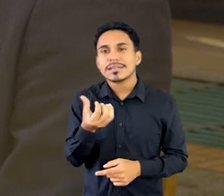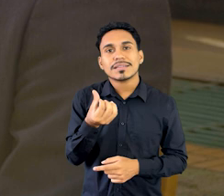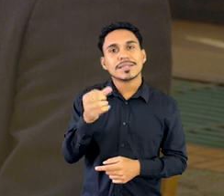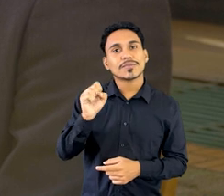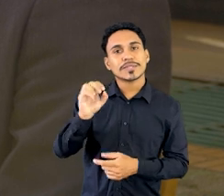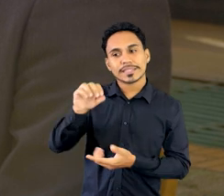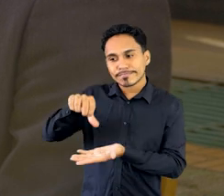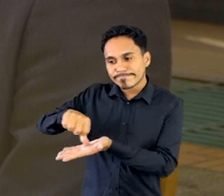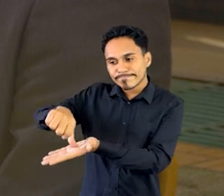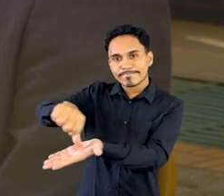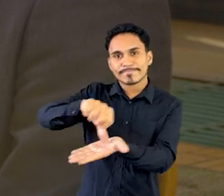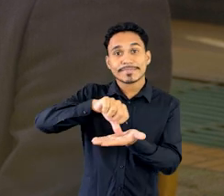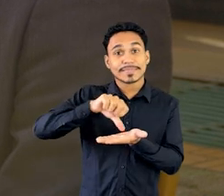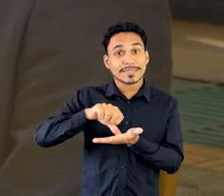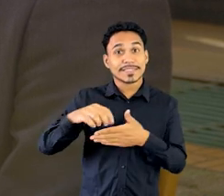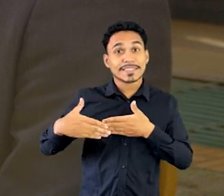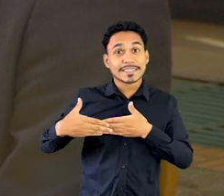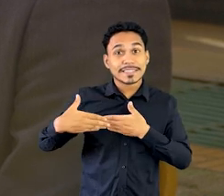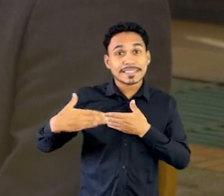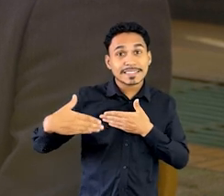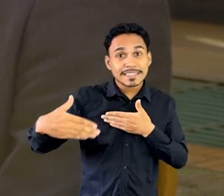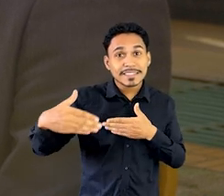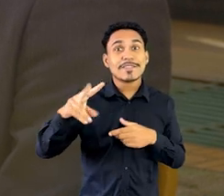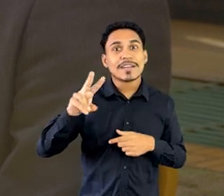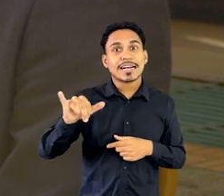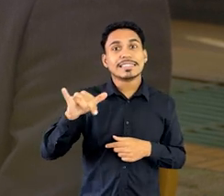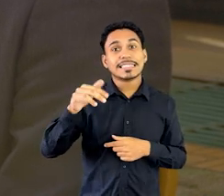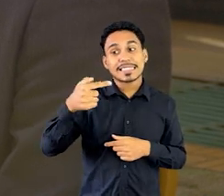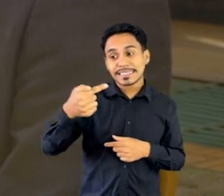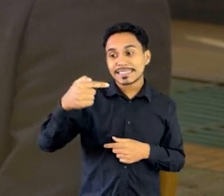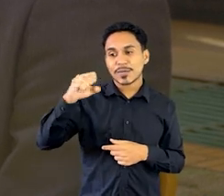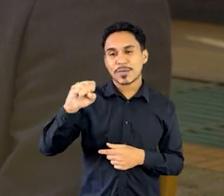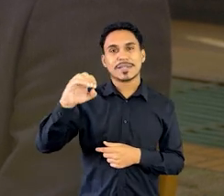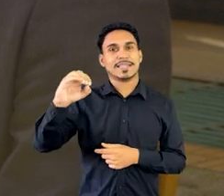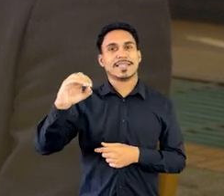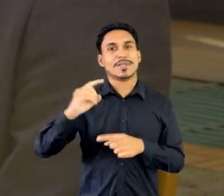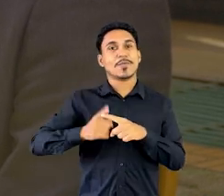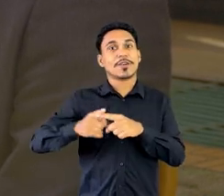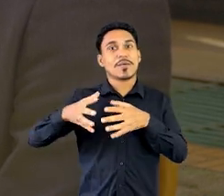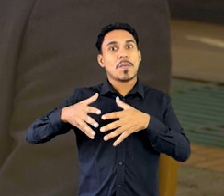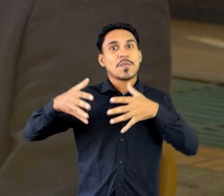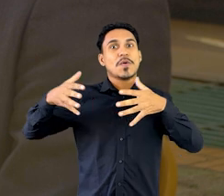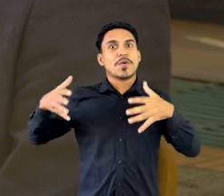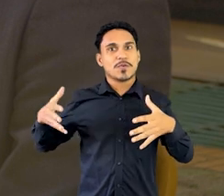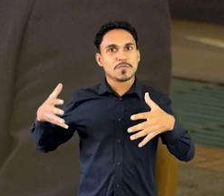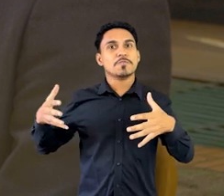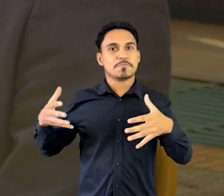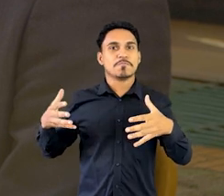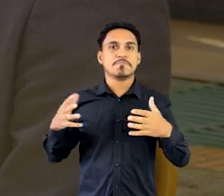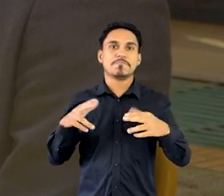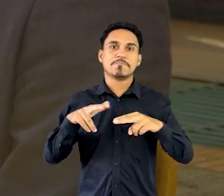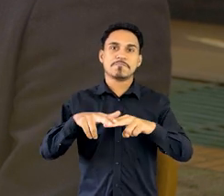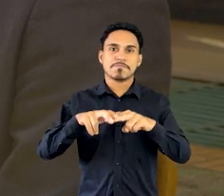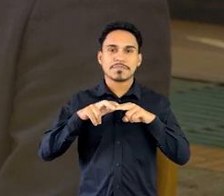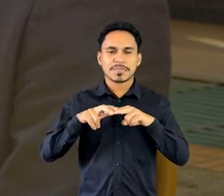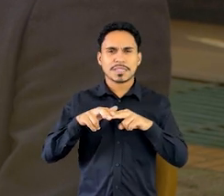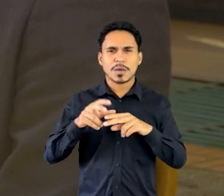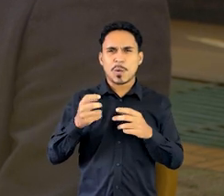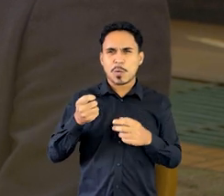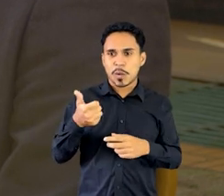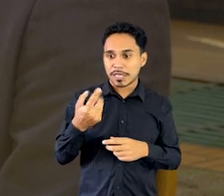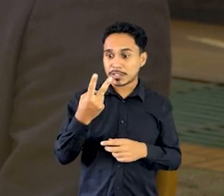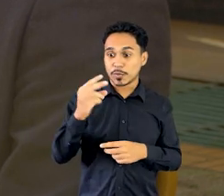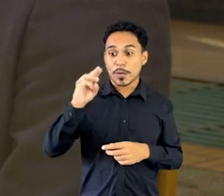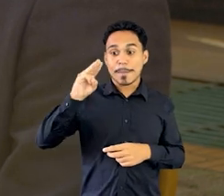Camp e em breve seremos mais 700 seremos 780 né com a nova expansão então